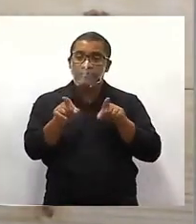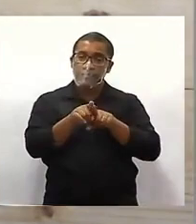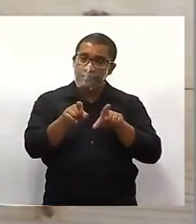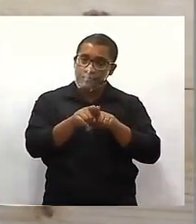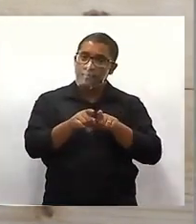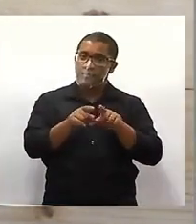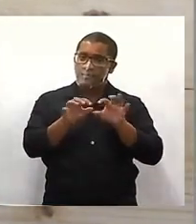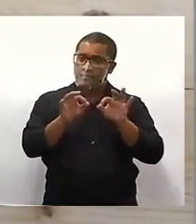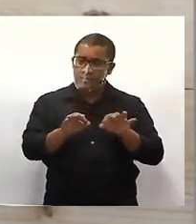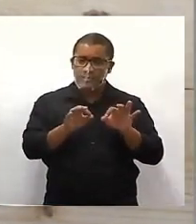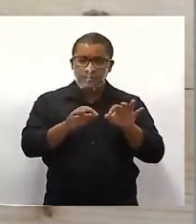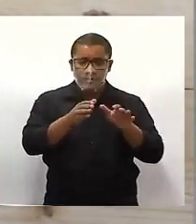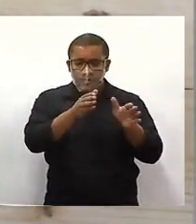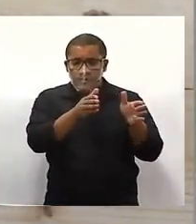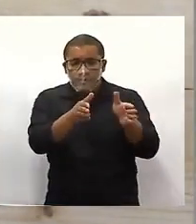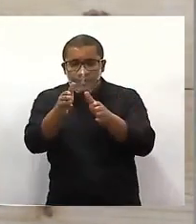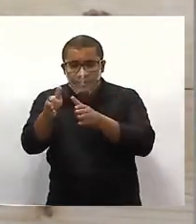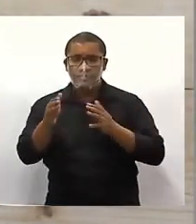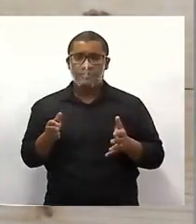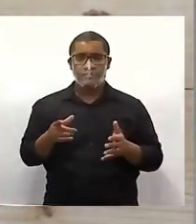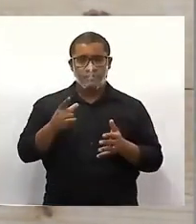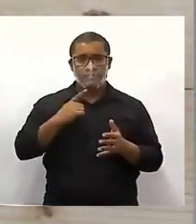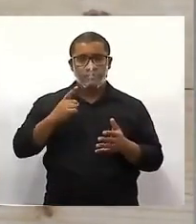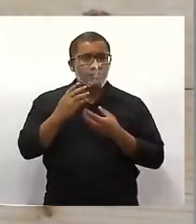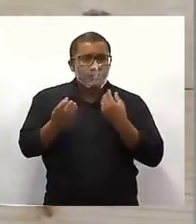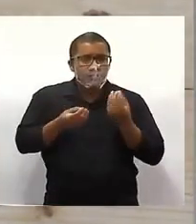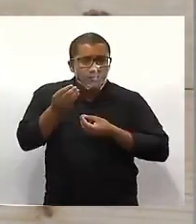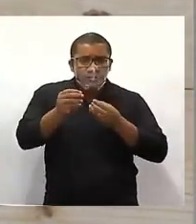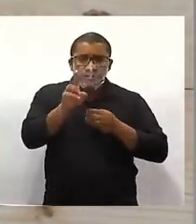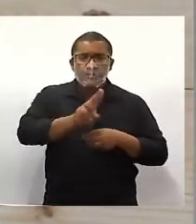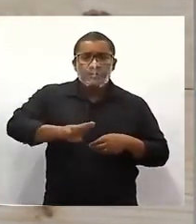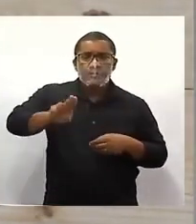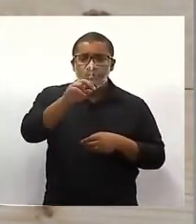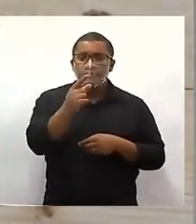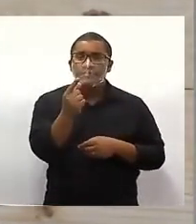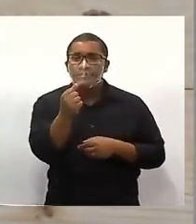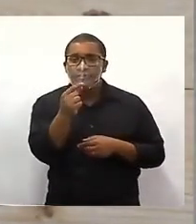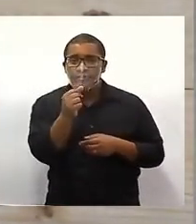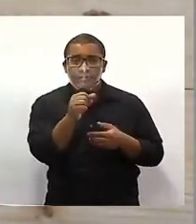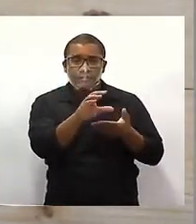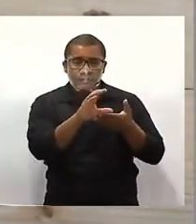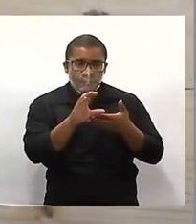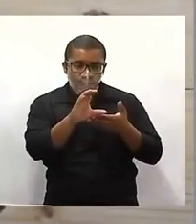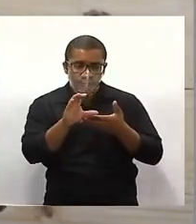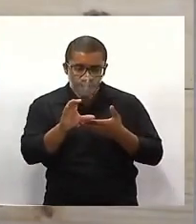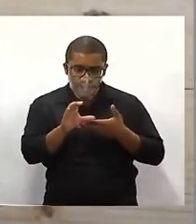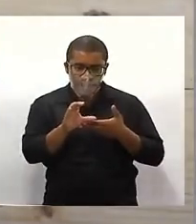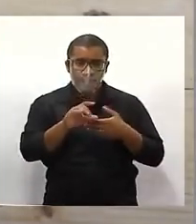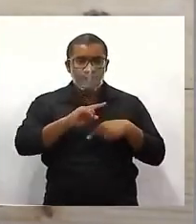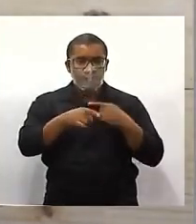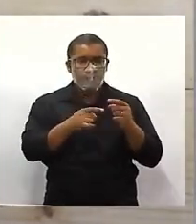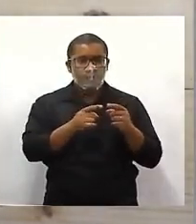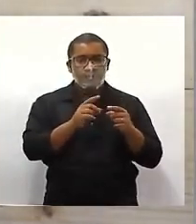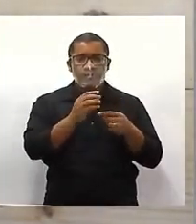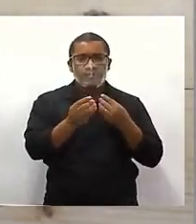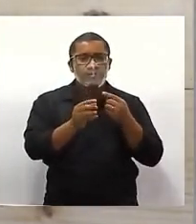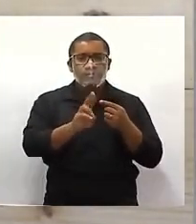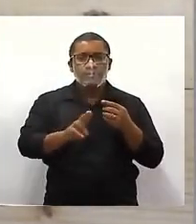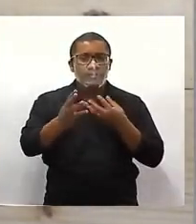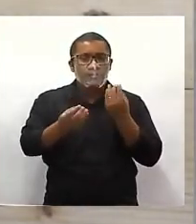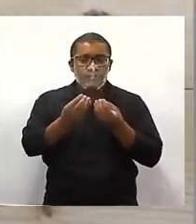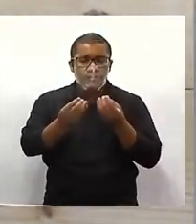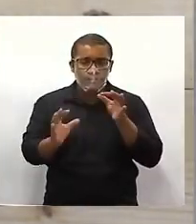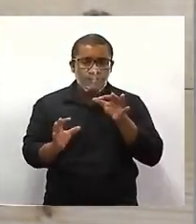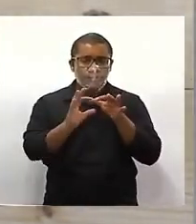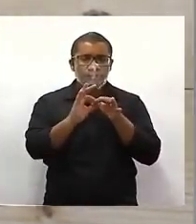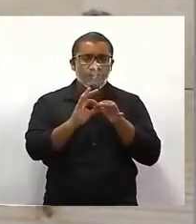direcionar, ordenar como é a utilização desses recursos. Então, a pergunta é, o que estaria